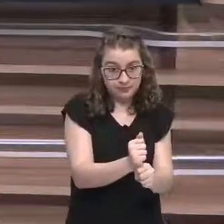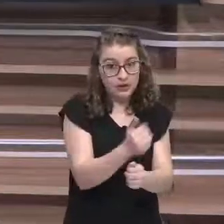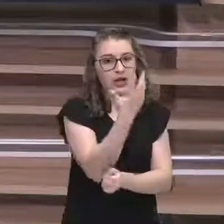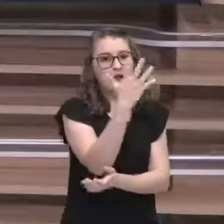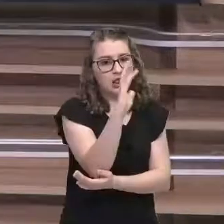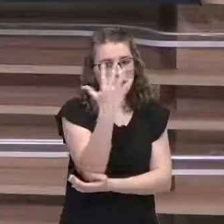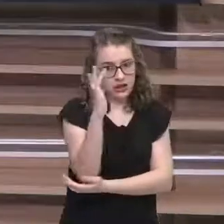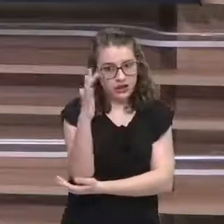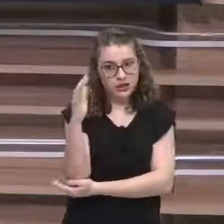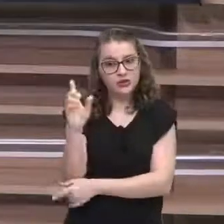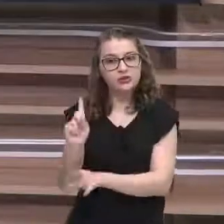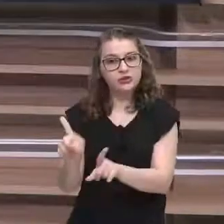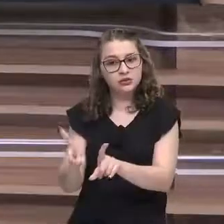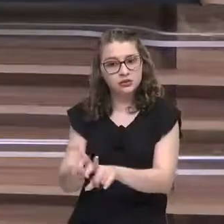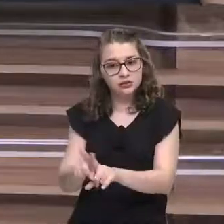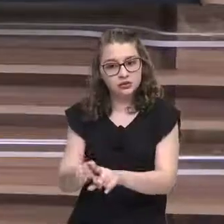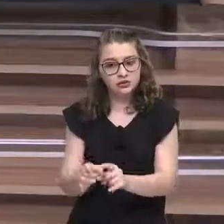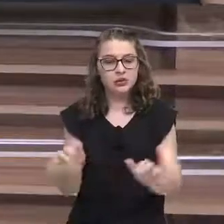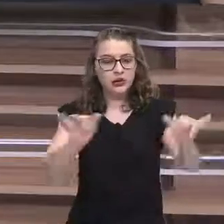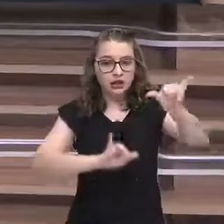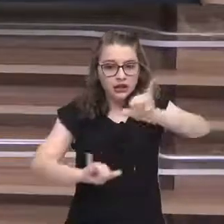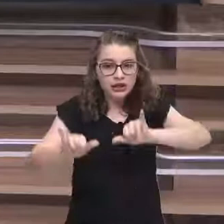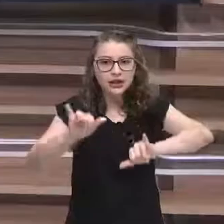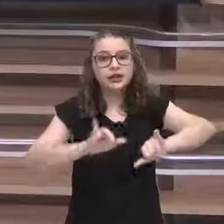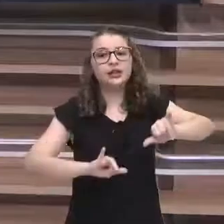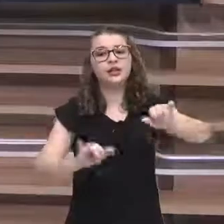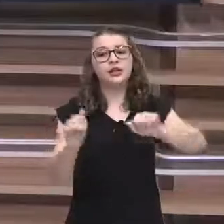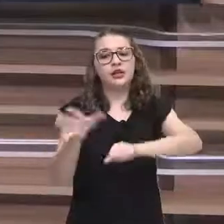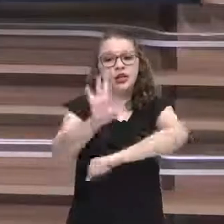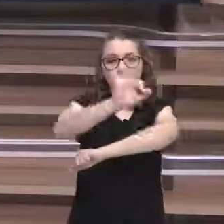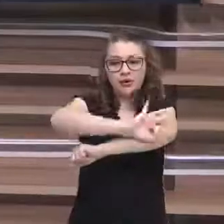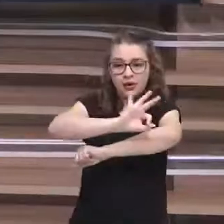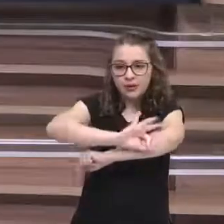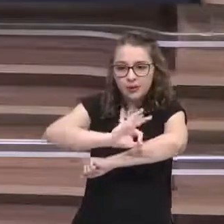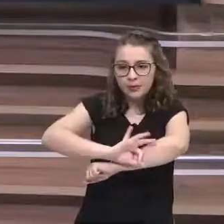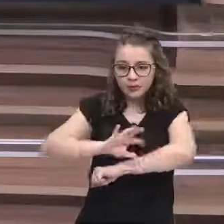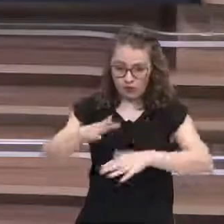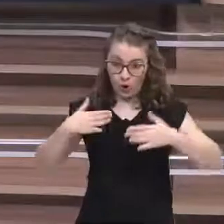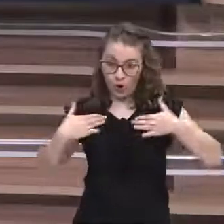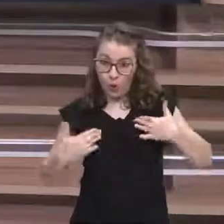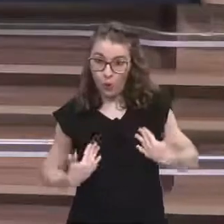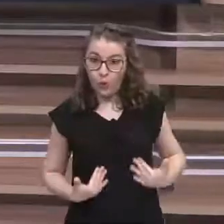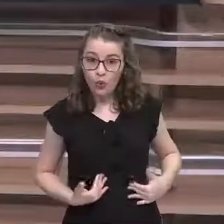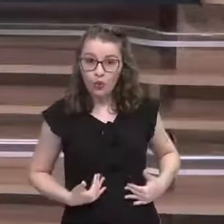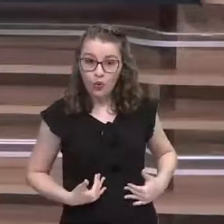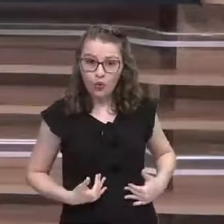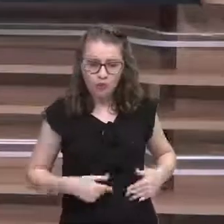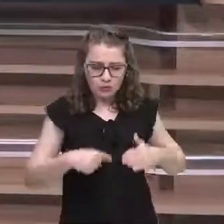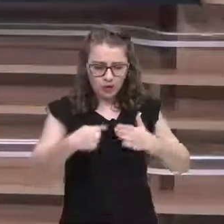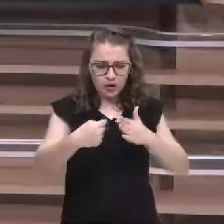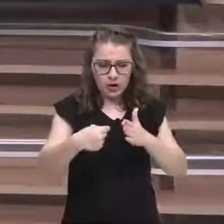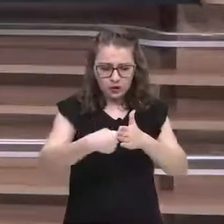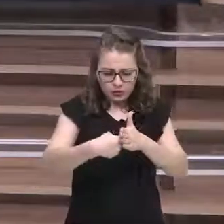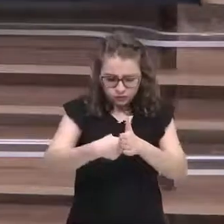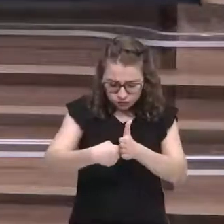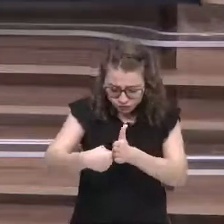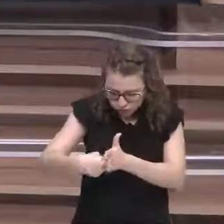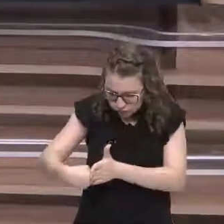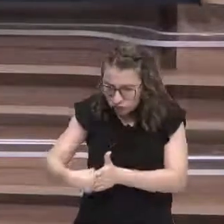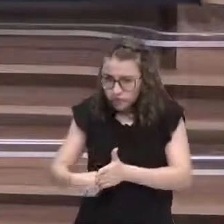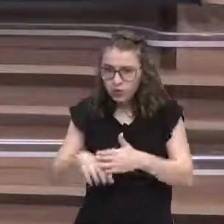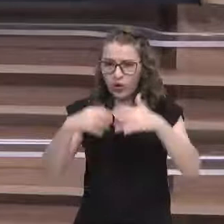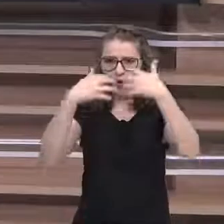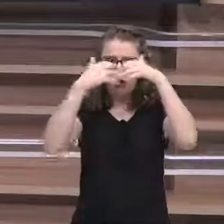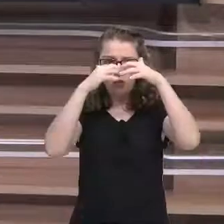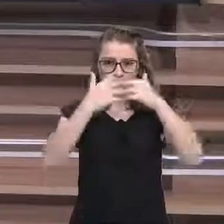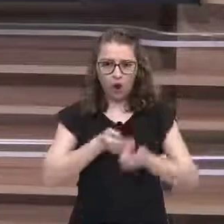da natureza, de química, né? De biologia, eu estou falando do corpo. O cara vai investigar lá o coração, o